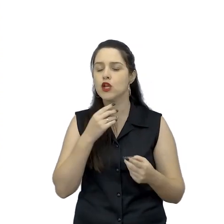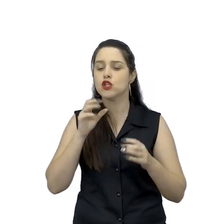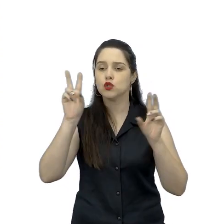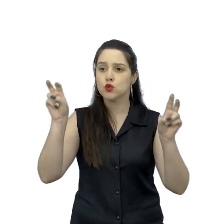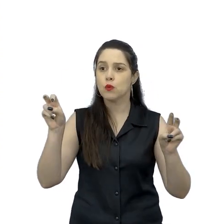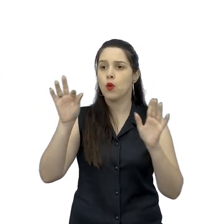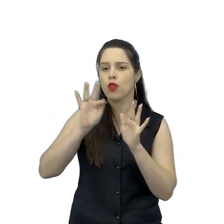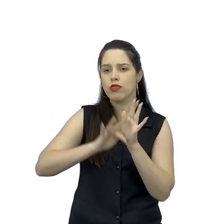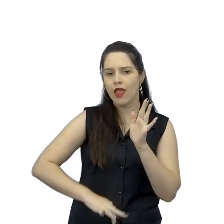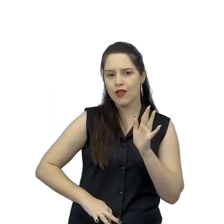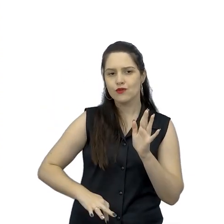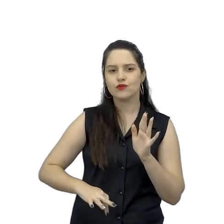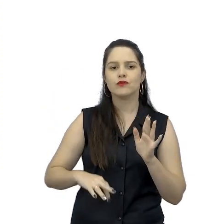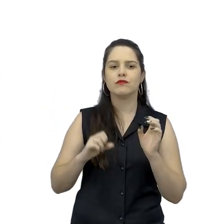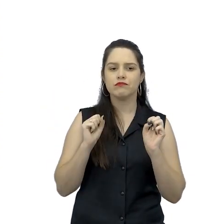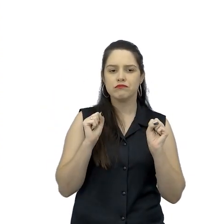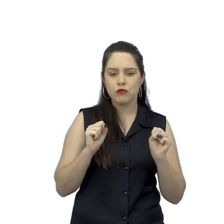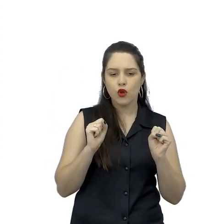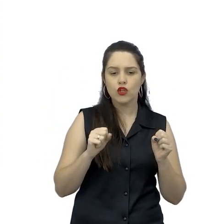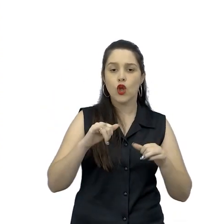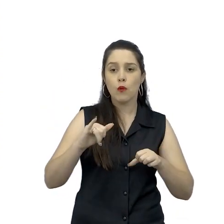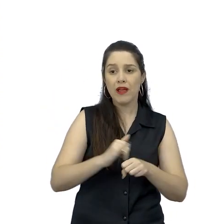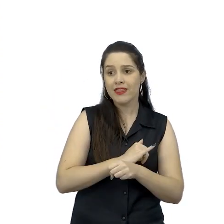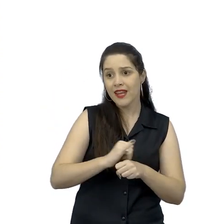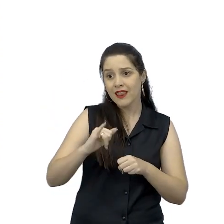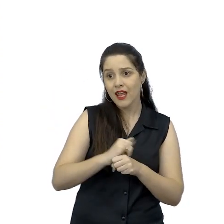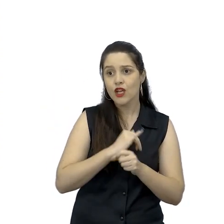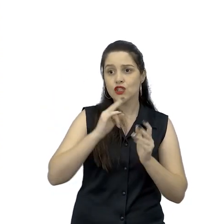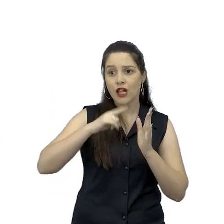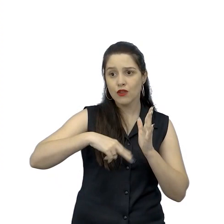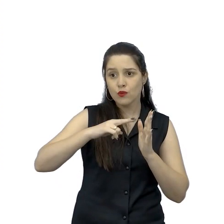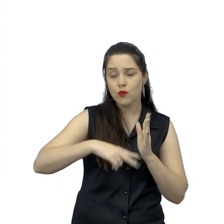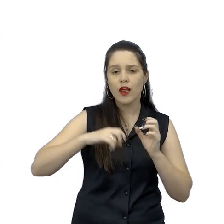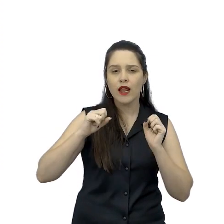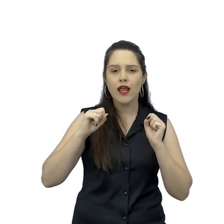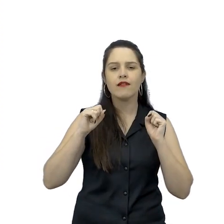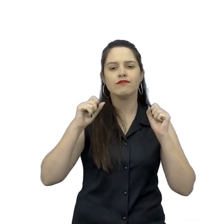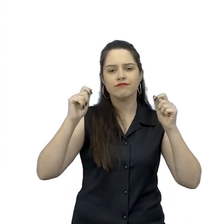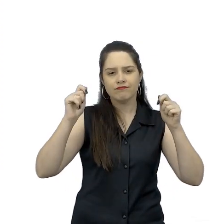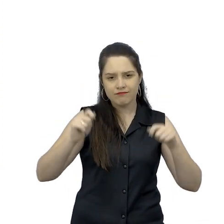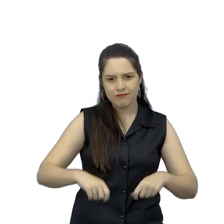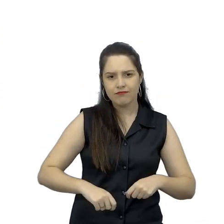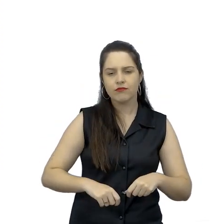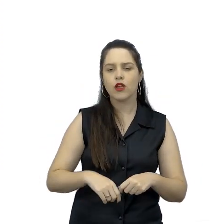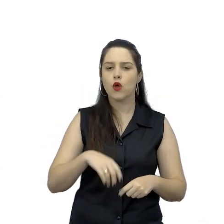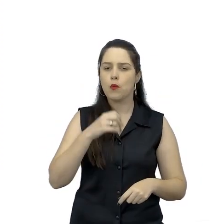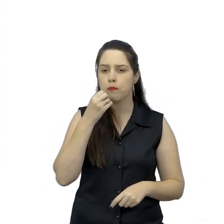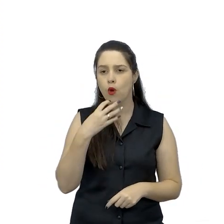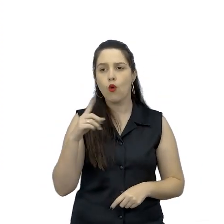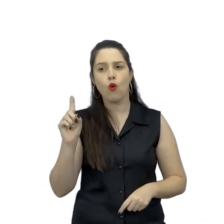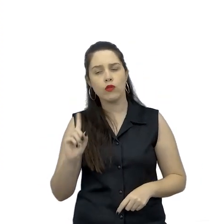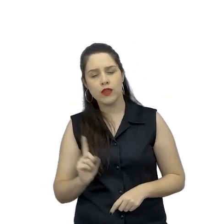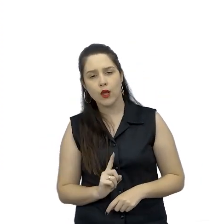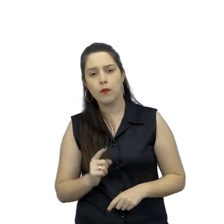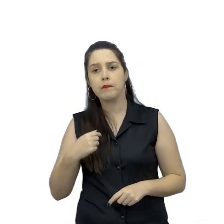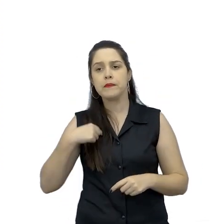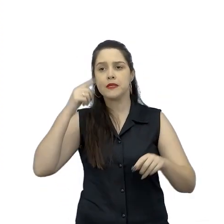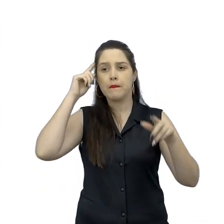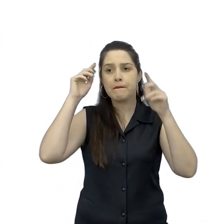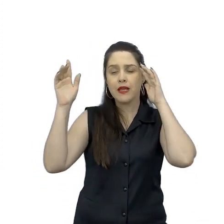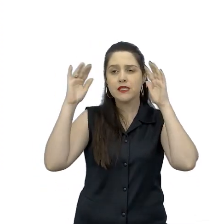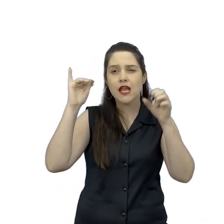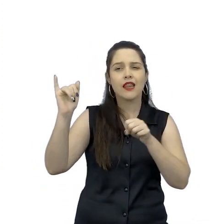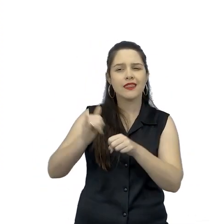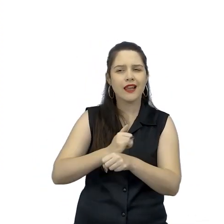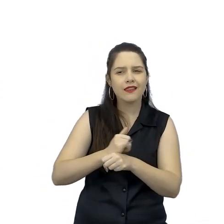texto? Vamos pensar acerca de algumas estratégias de leitura, já que nós falamos de pré-leitura, né? Seria bom, então, a gente também pensar em umas estratégias